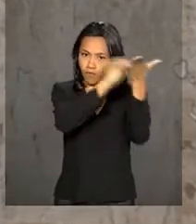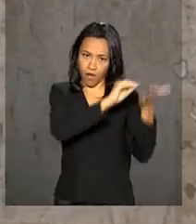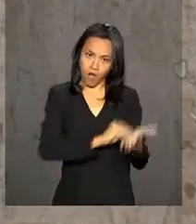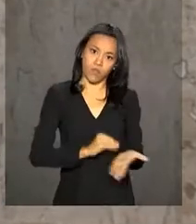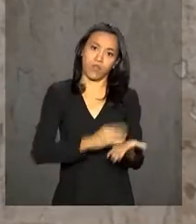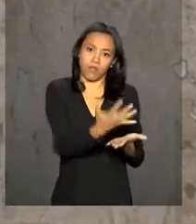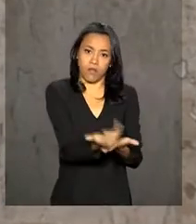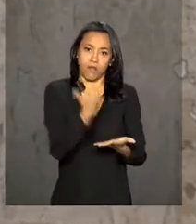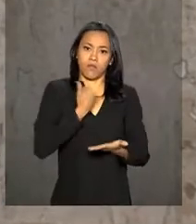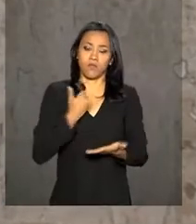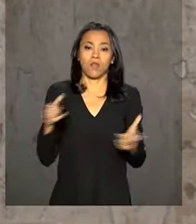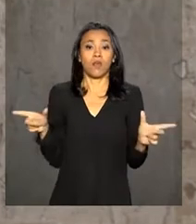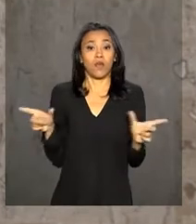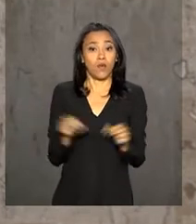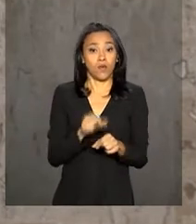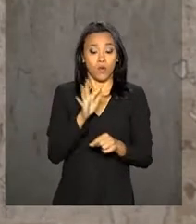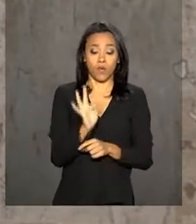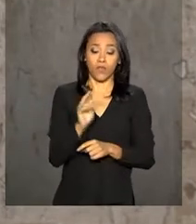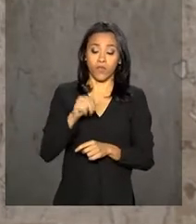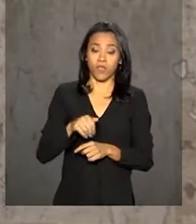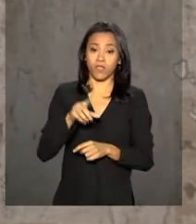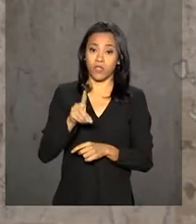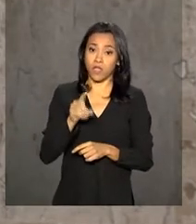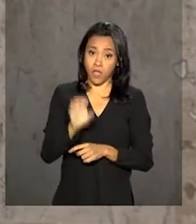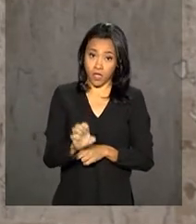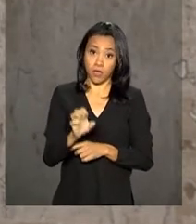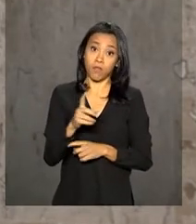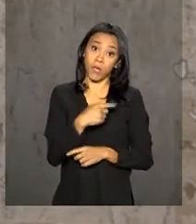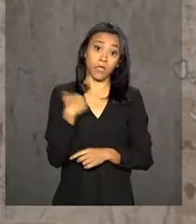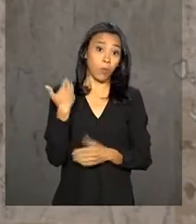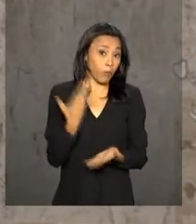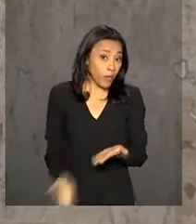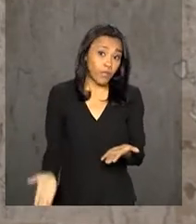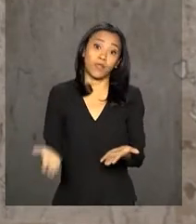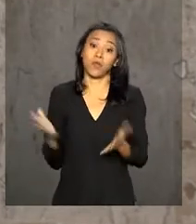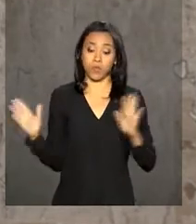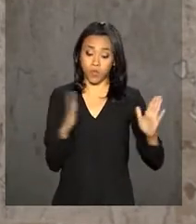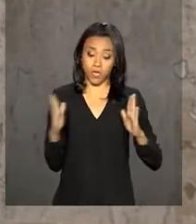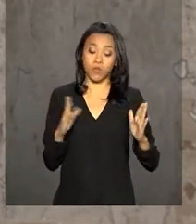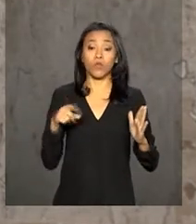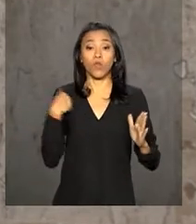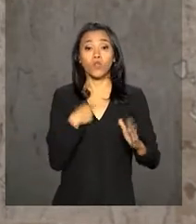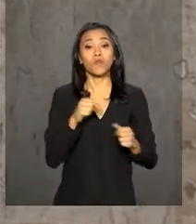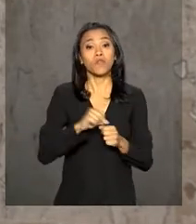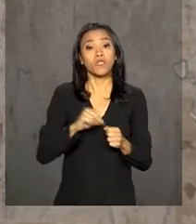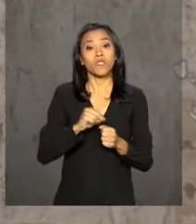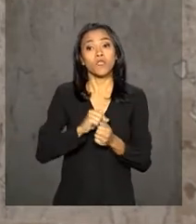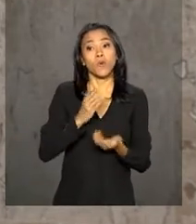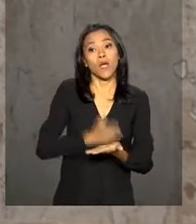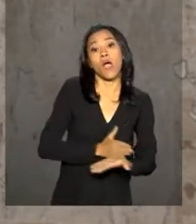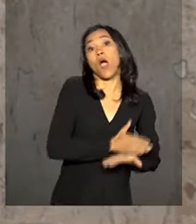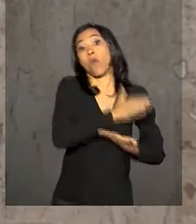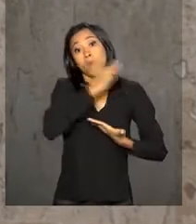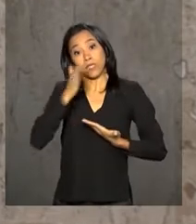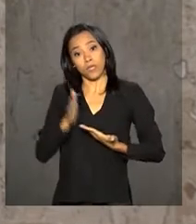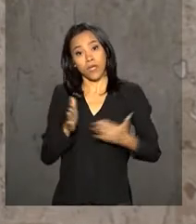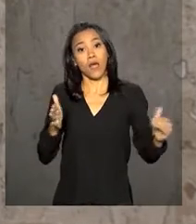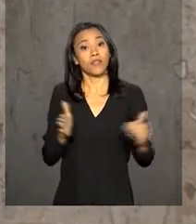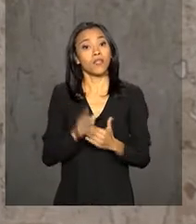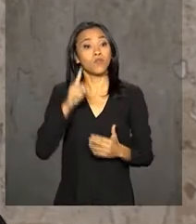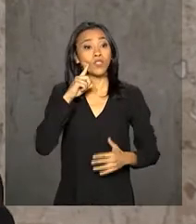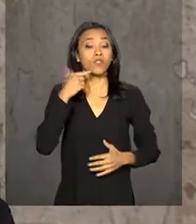que não perdêssemos este prazo e essas escolas nós estamos estendendo este prazo até 29 de março